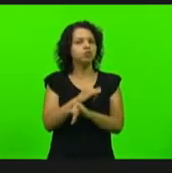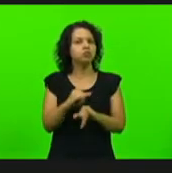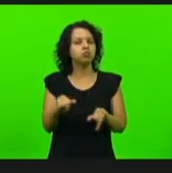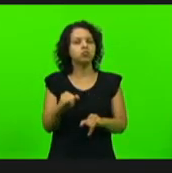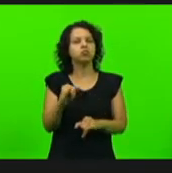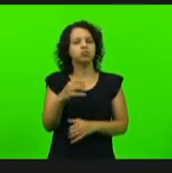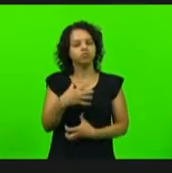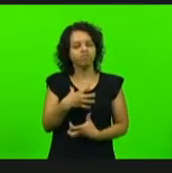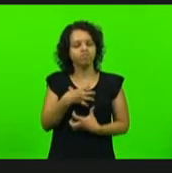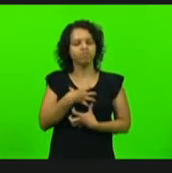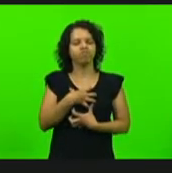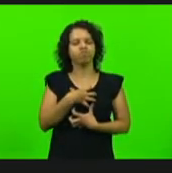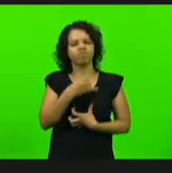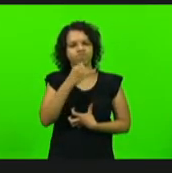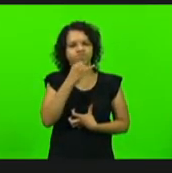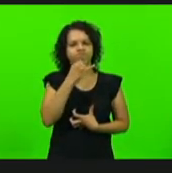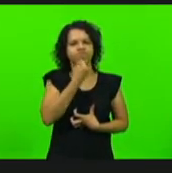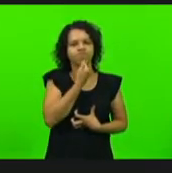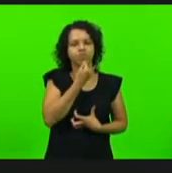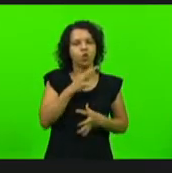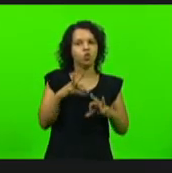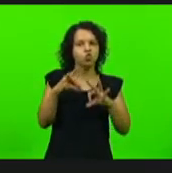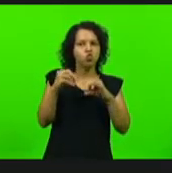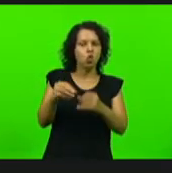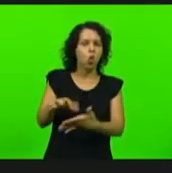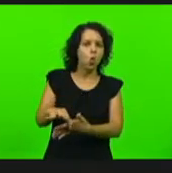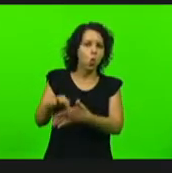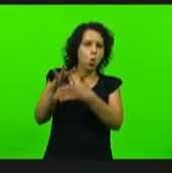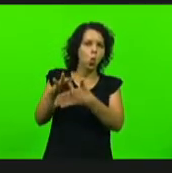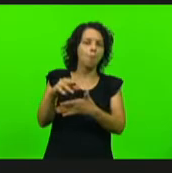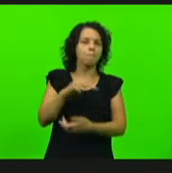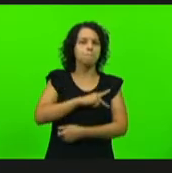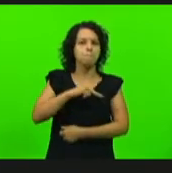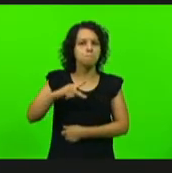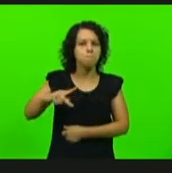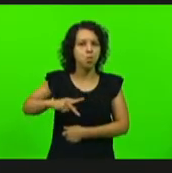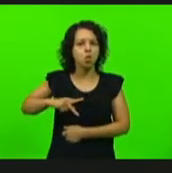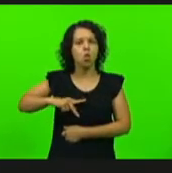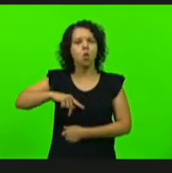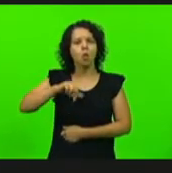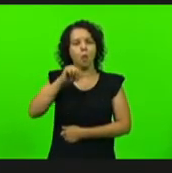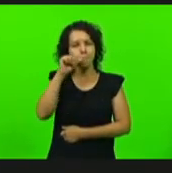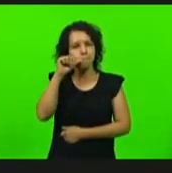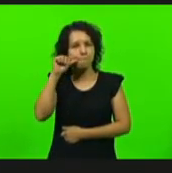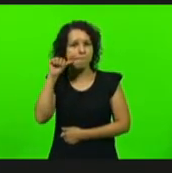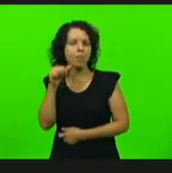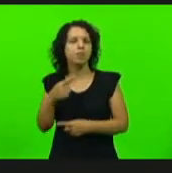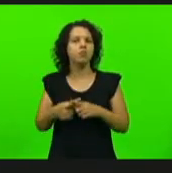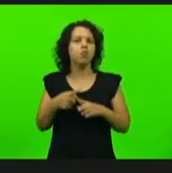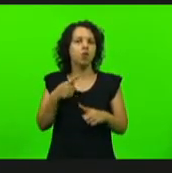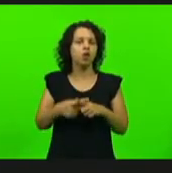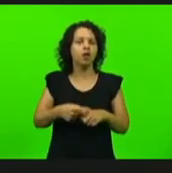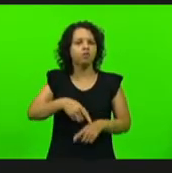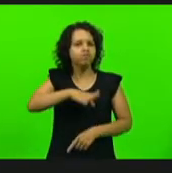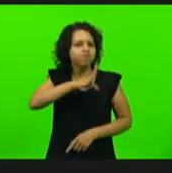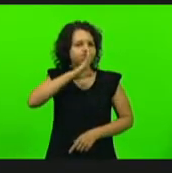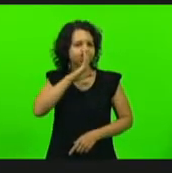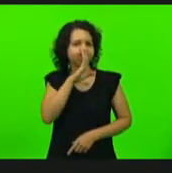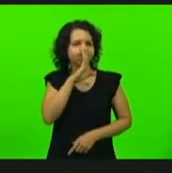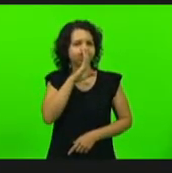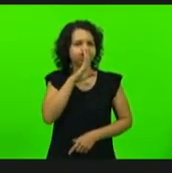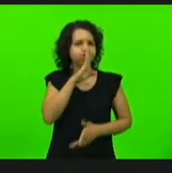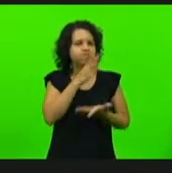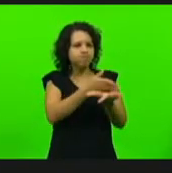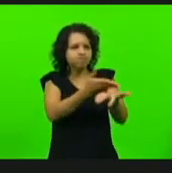lamento por todos aqueles líderes públicos que se omitem, que se calam, porque se omitir diante de um